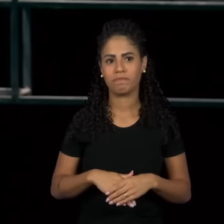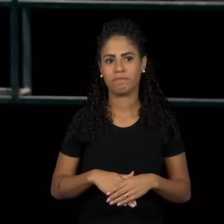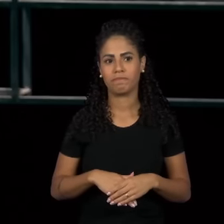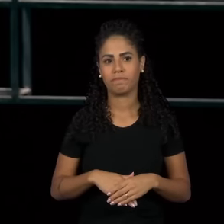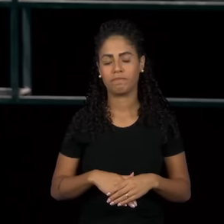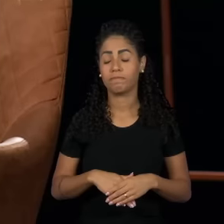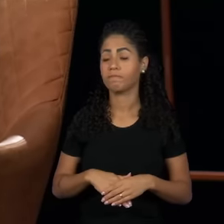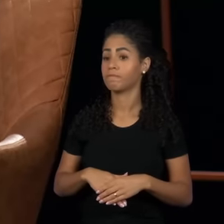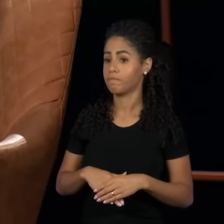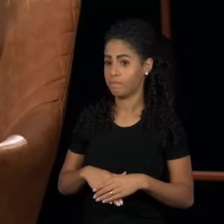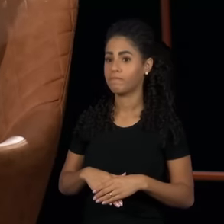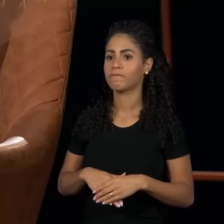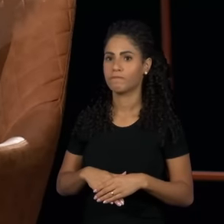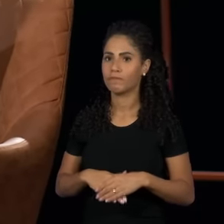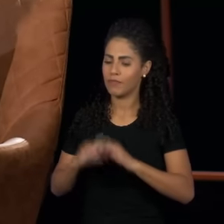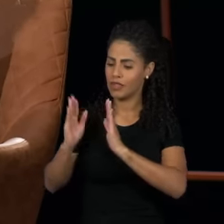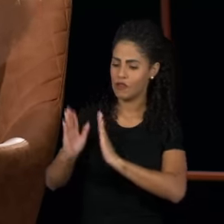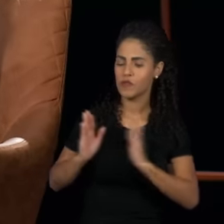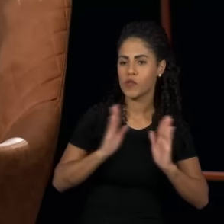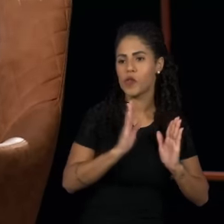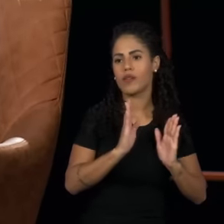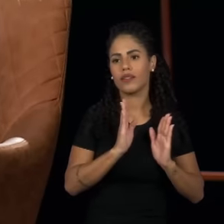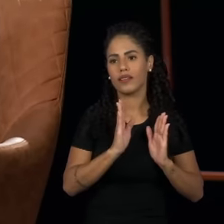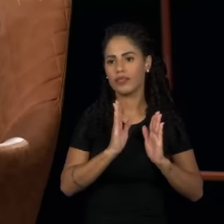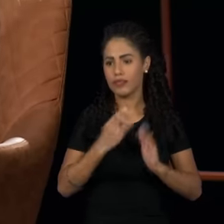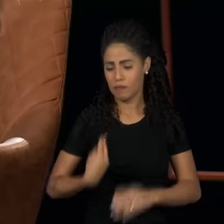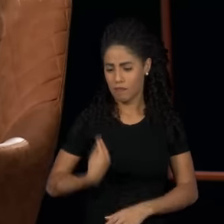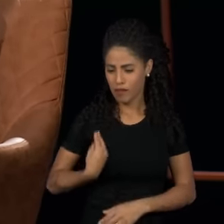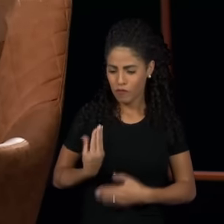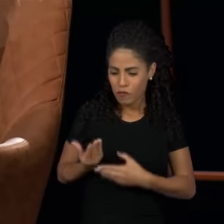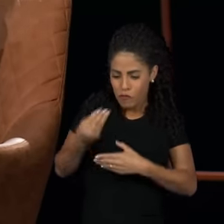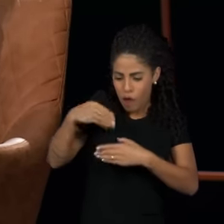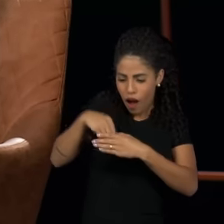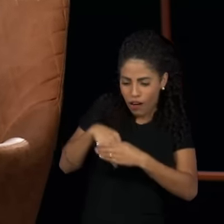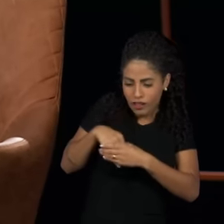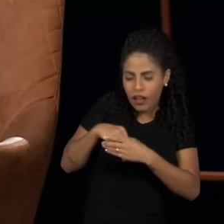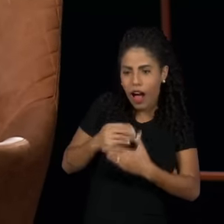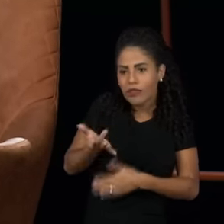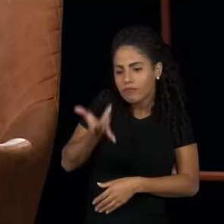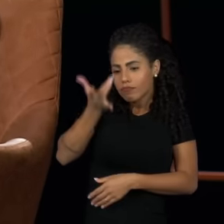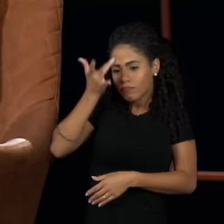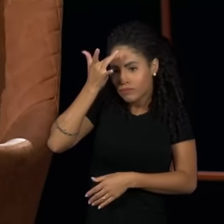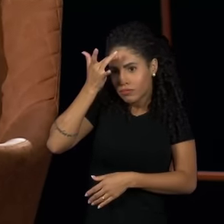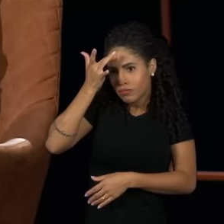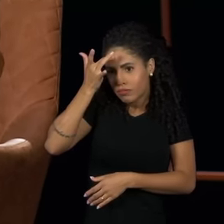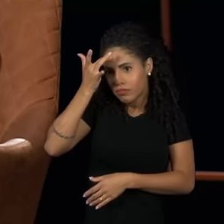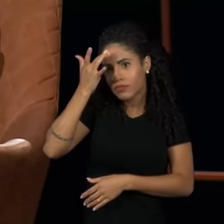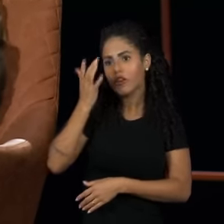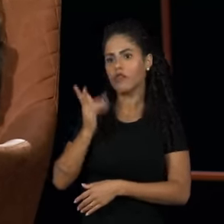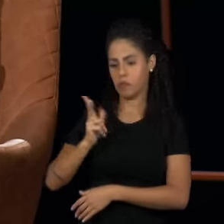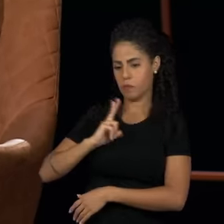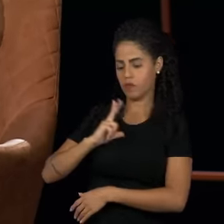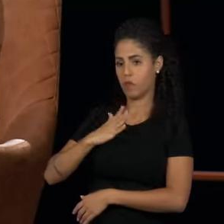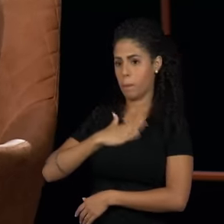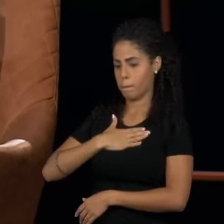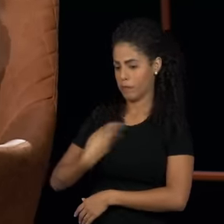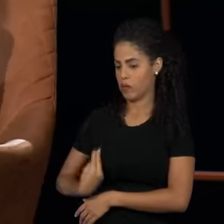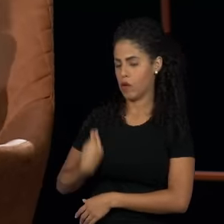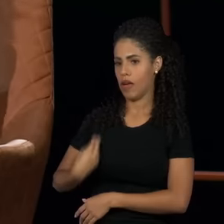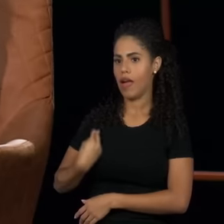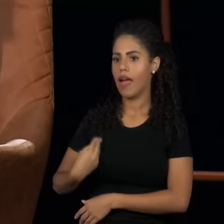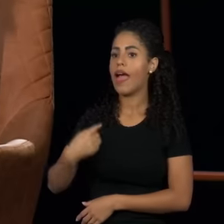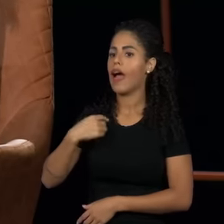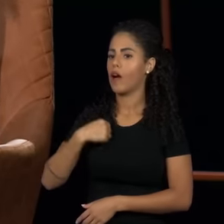E foi um processo assim, que eu vou guardar para o resto da minha vida. Porque foi um processo pessoal muito intenso, que eu passei por coisas